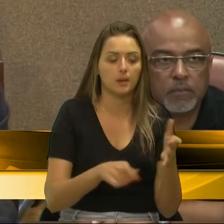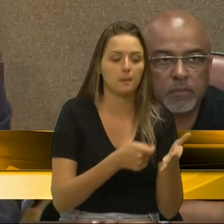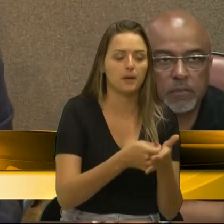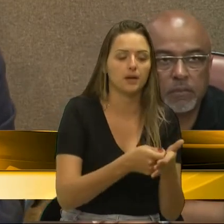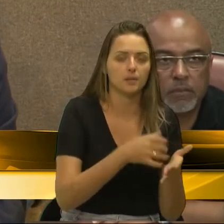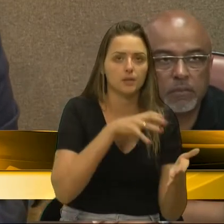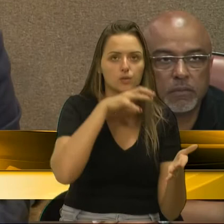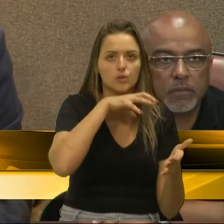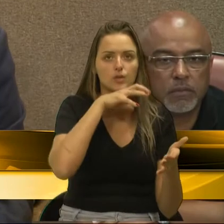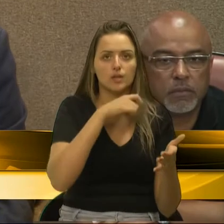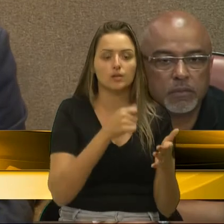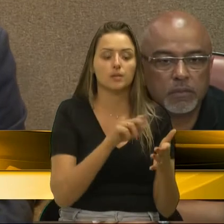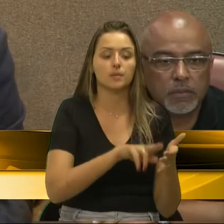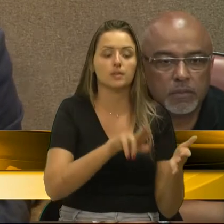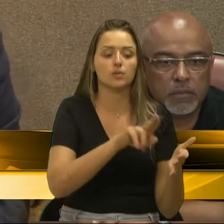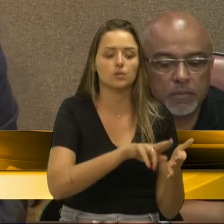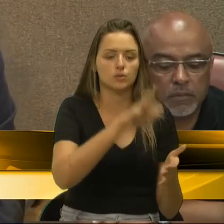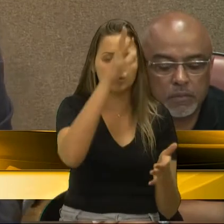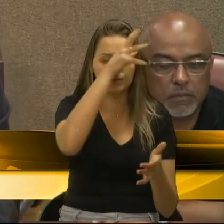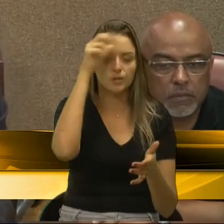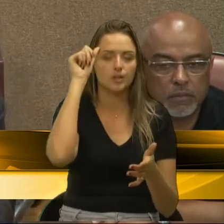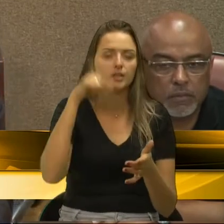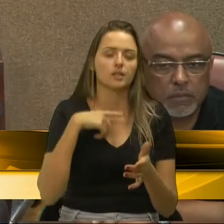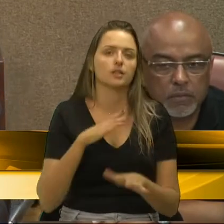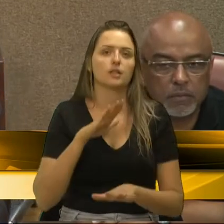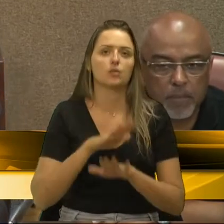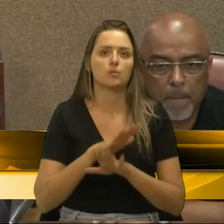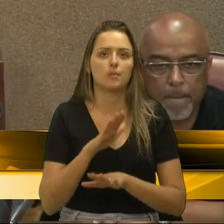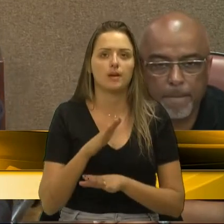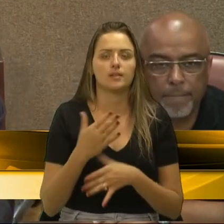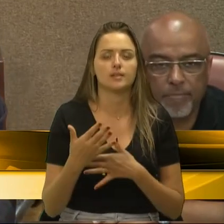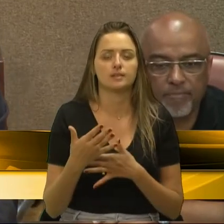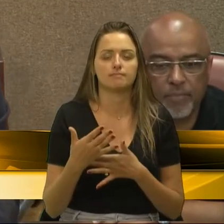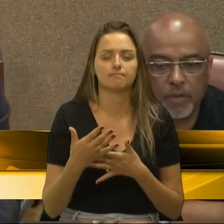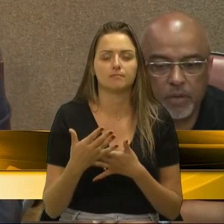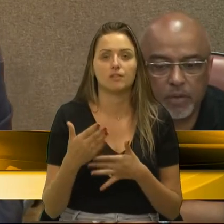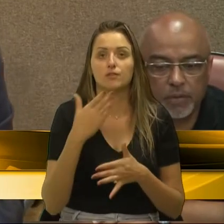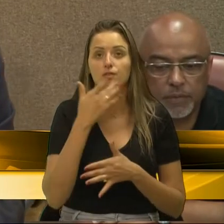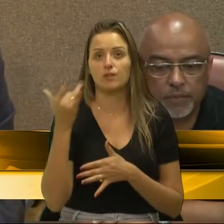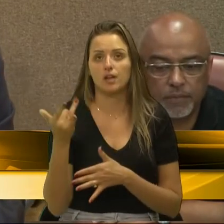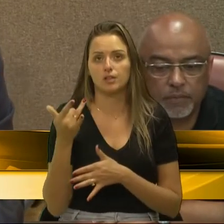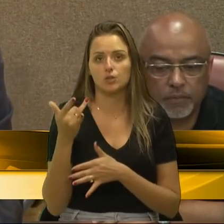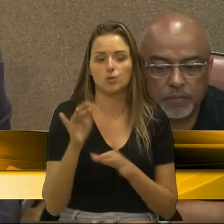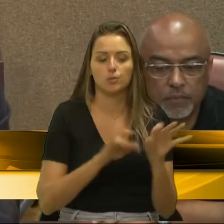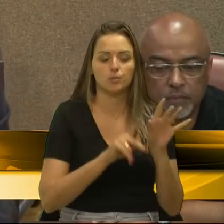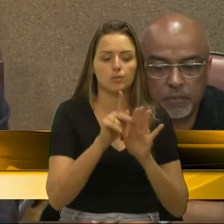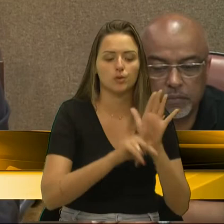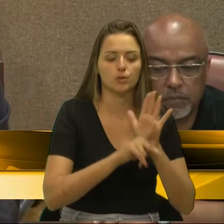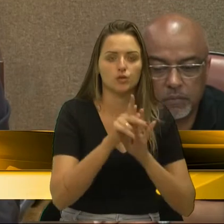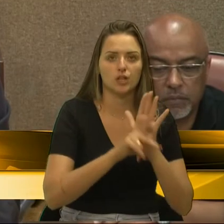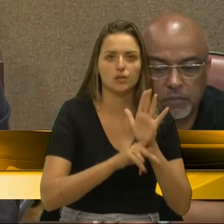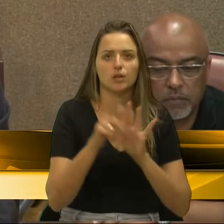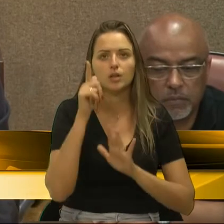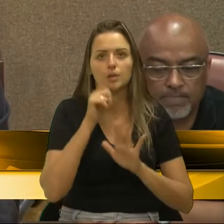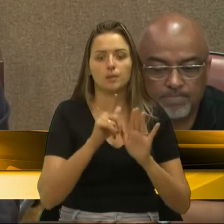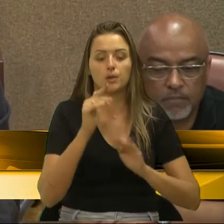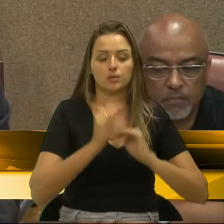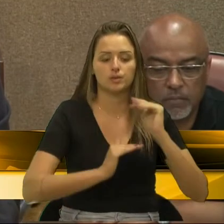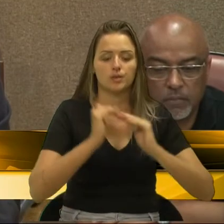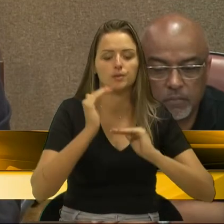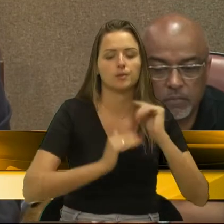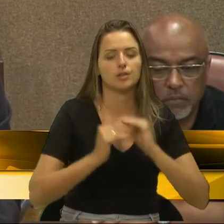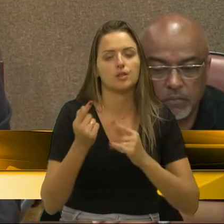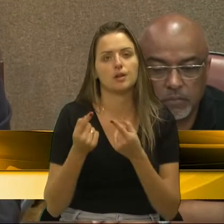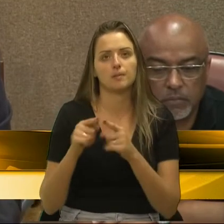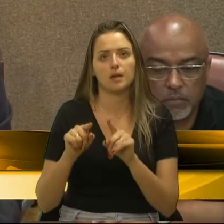geral, dando maior abrangência e viabilização de obras com financiamento consolidado, mas que precisam